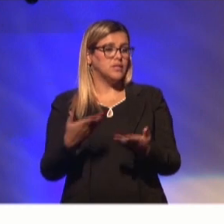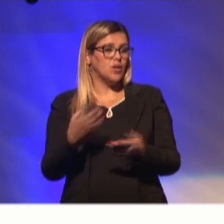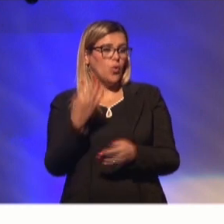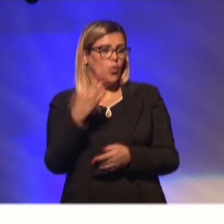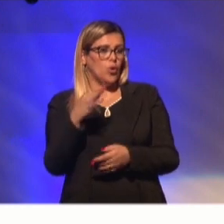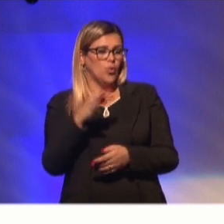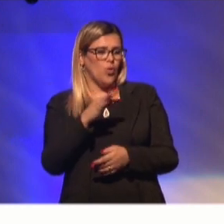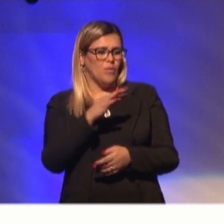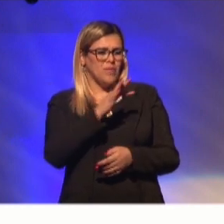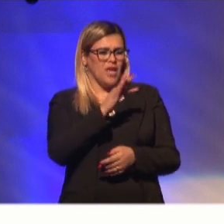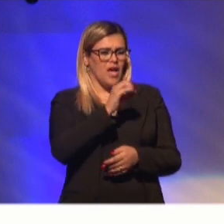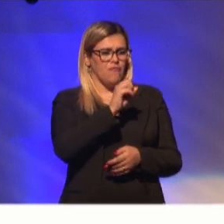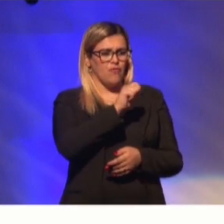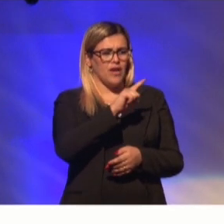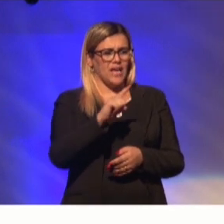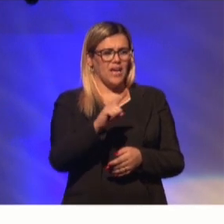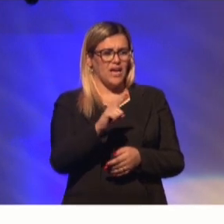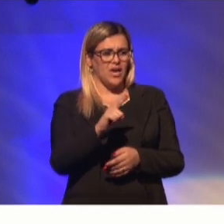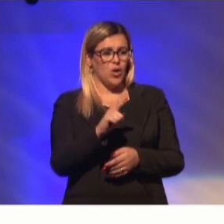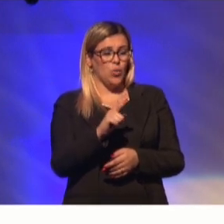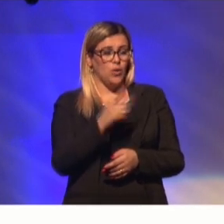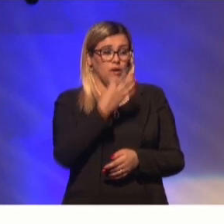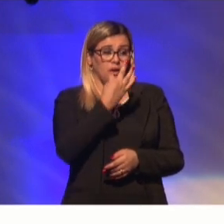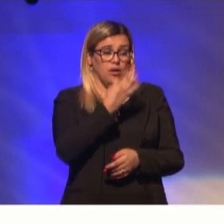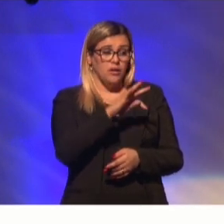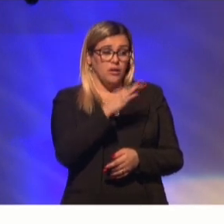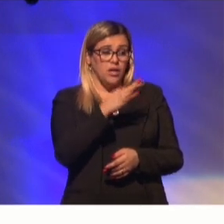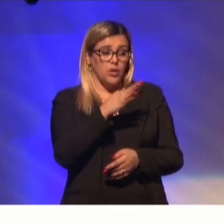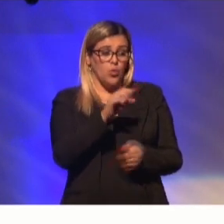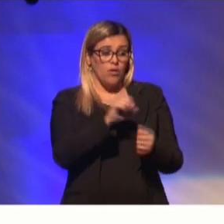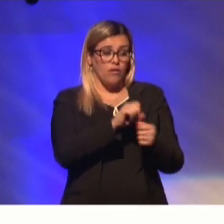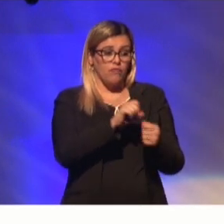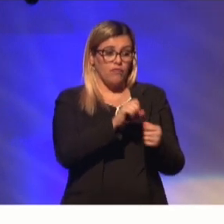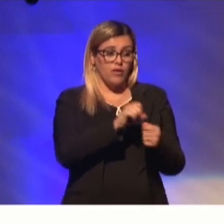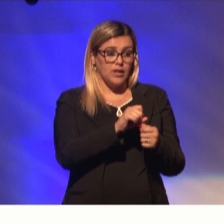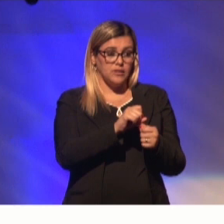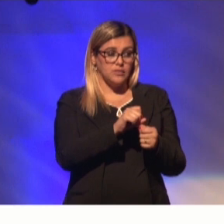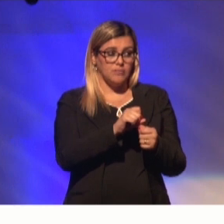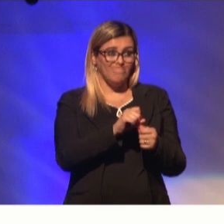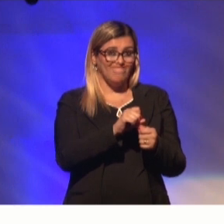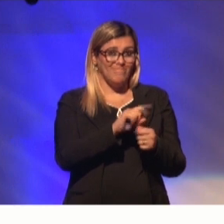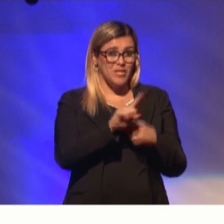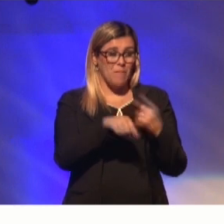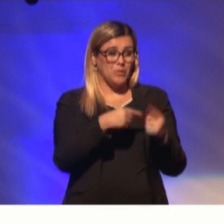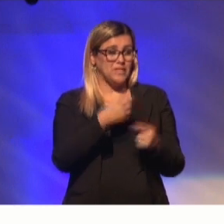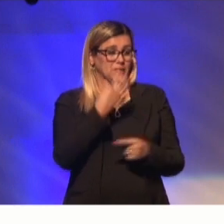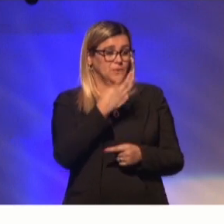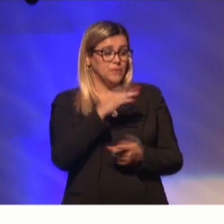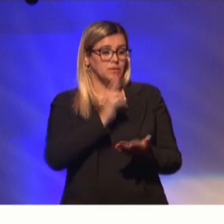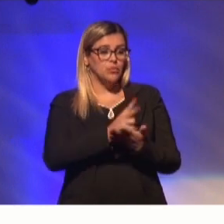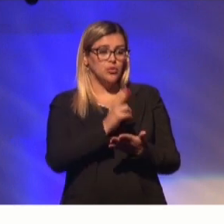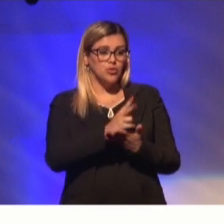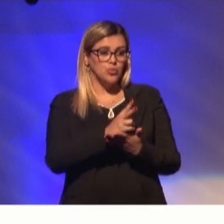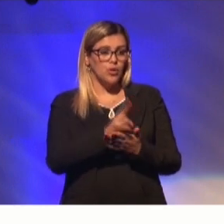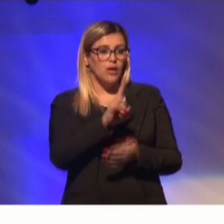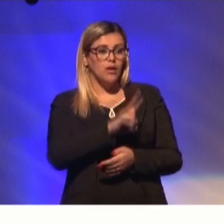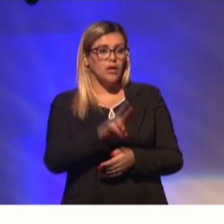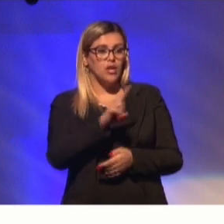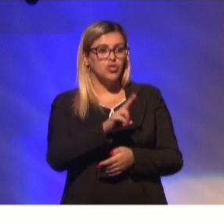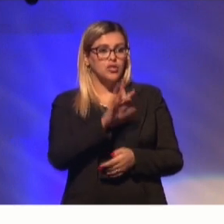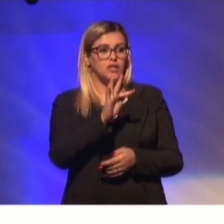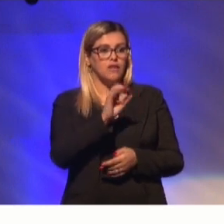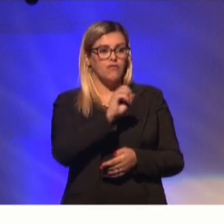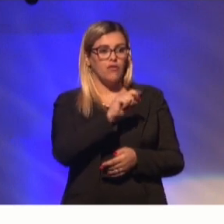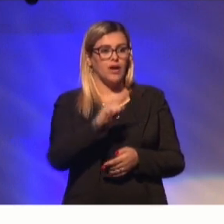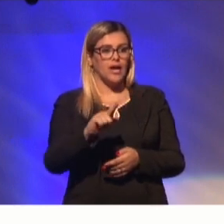dor. A focal, os pacientes queixam muito de dor quando vai fazer na focal. Quem geralmente usa muito a focal são os